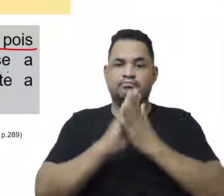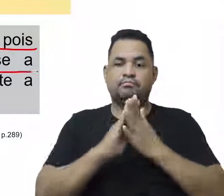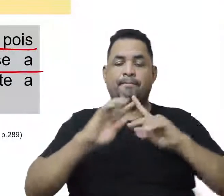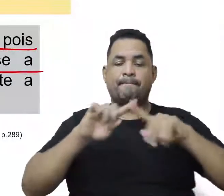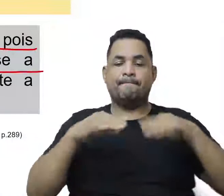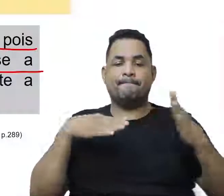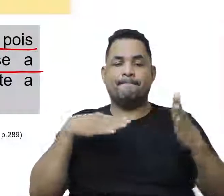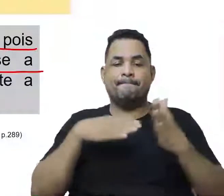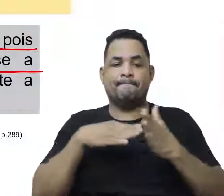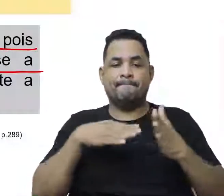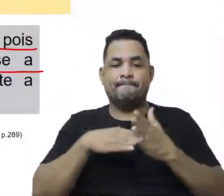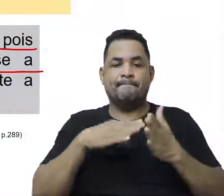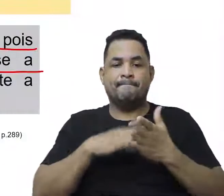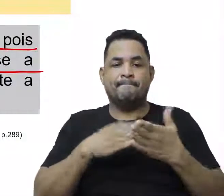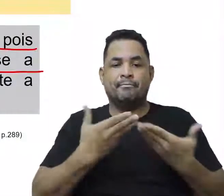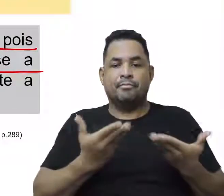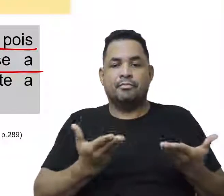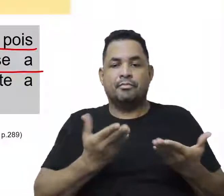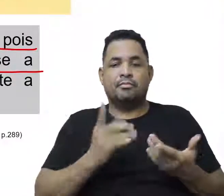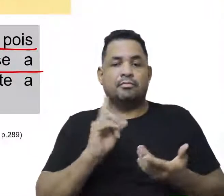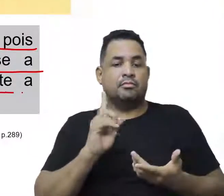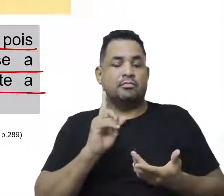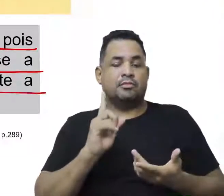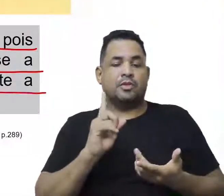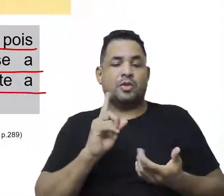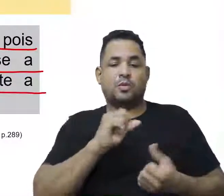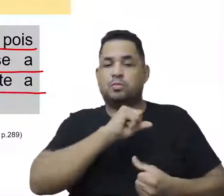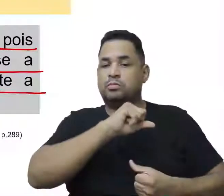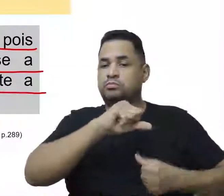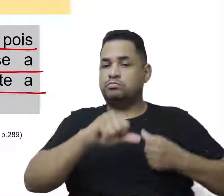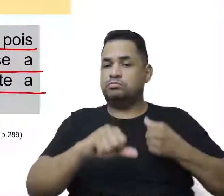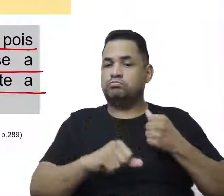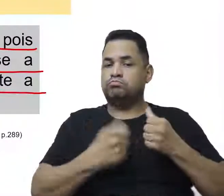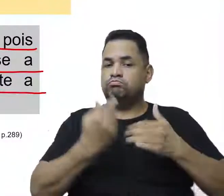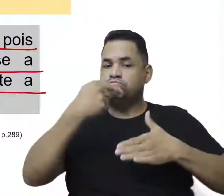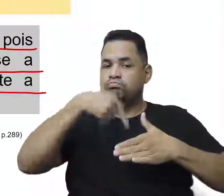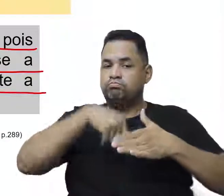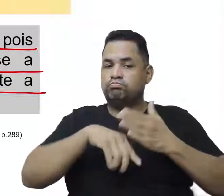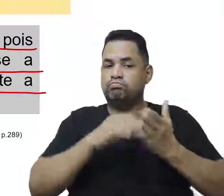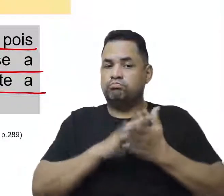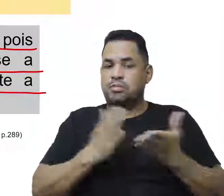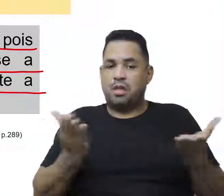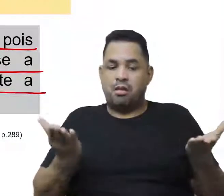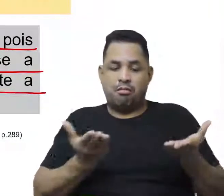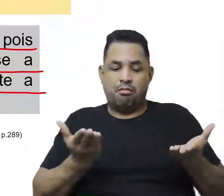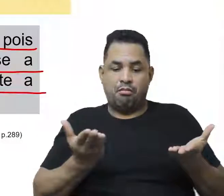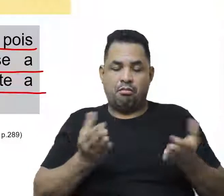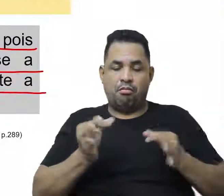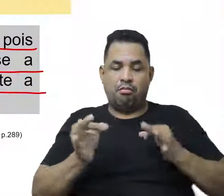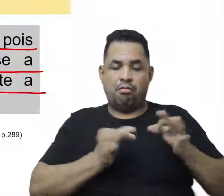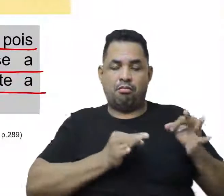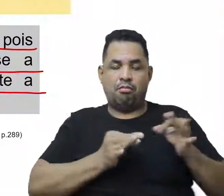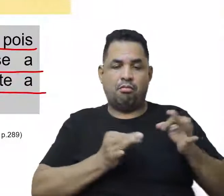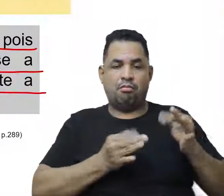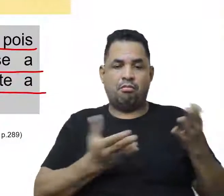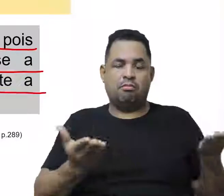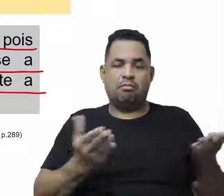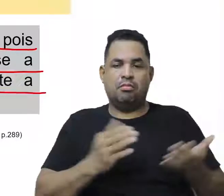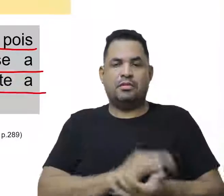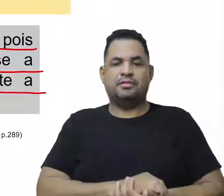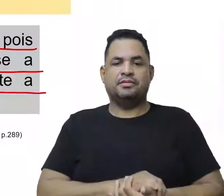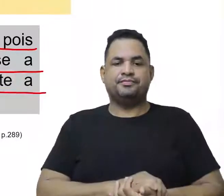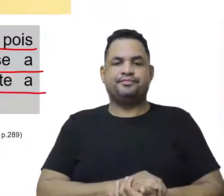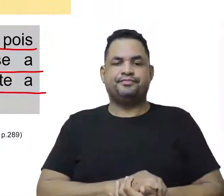Mas e limitava-se a circunstâncias que não alterarem profundamente a situação vigente Ou seja a ordem